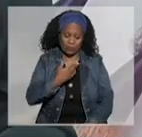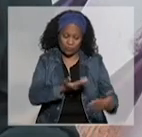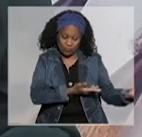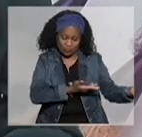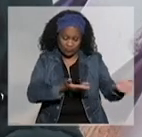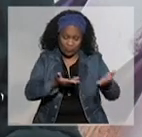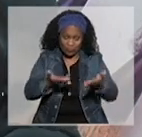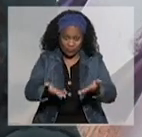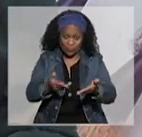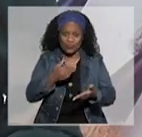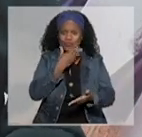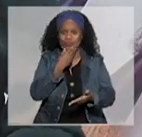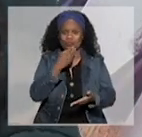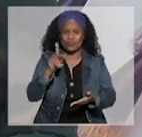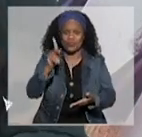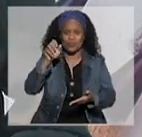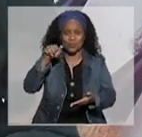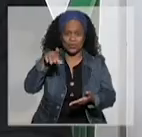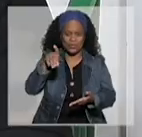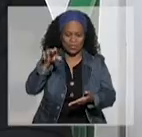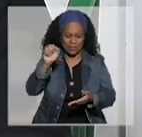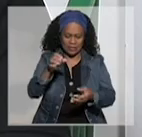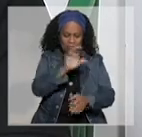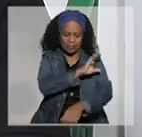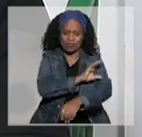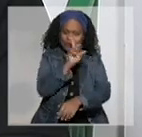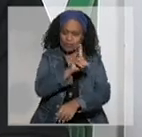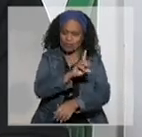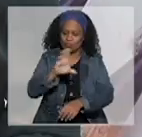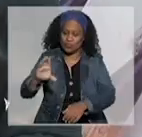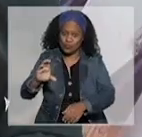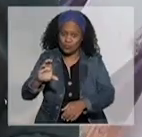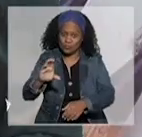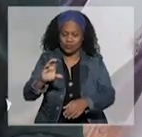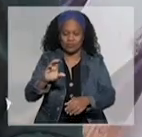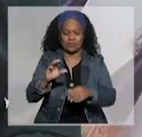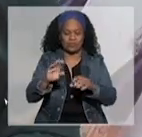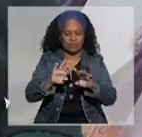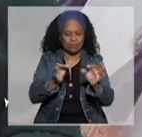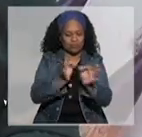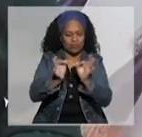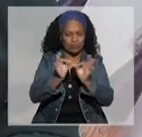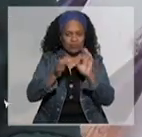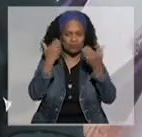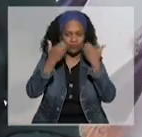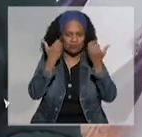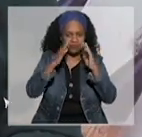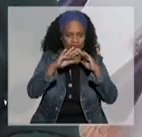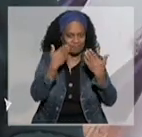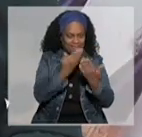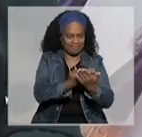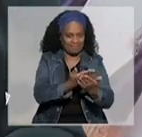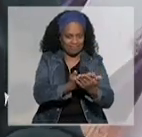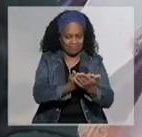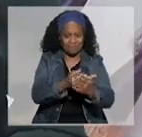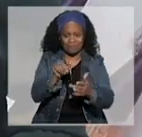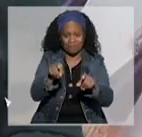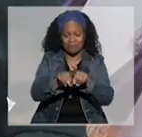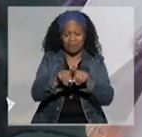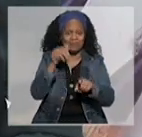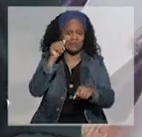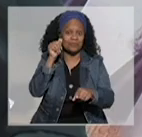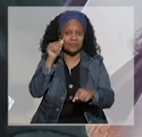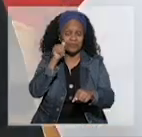Meus convidados são Kendi Kikuchi, coordenador de projetos e sustentabilidade do Orquestra nas Escolas,